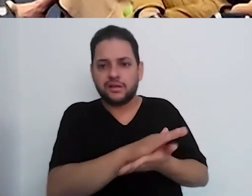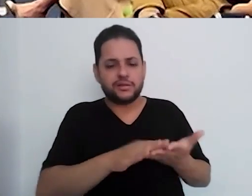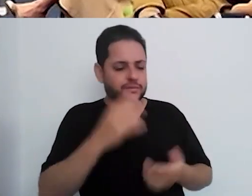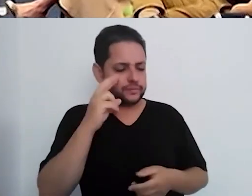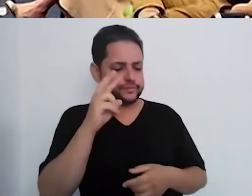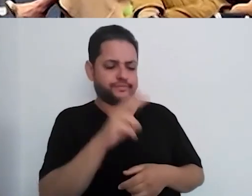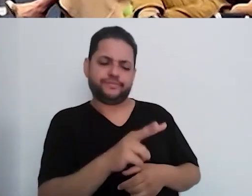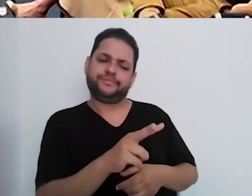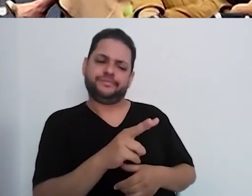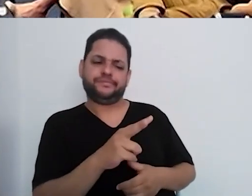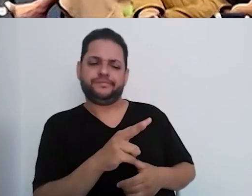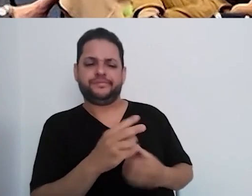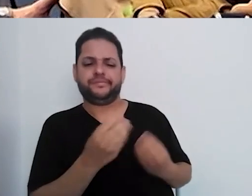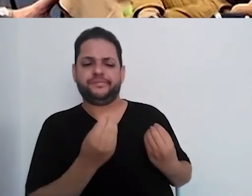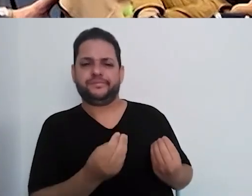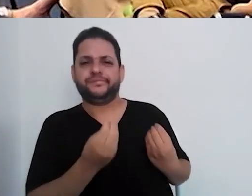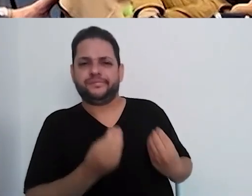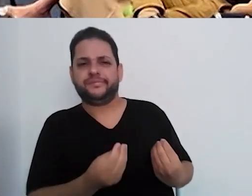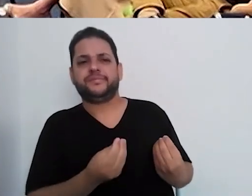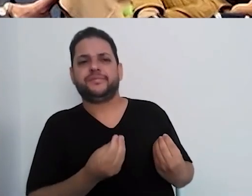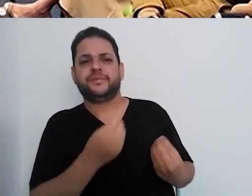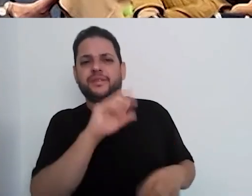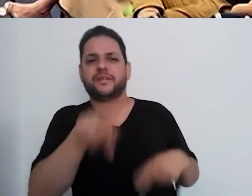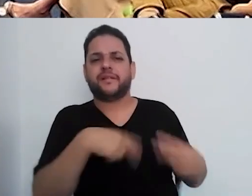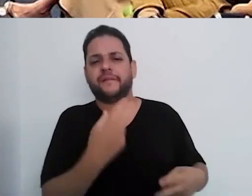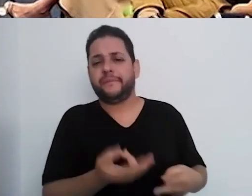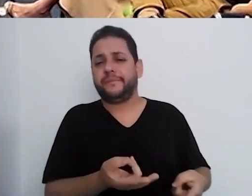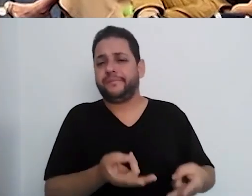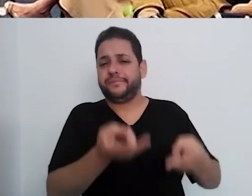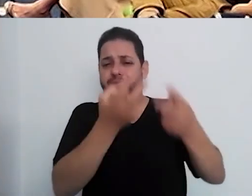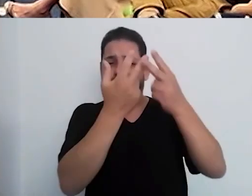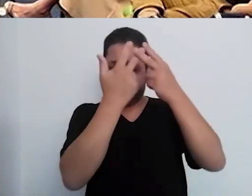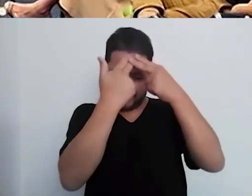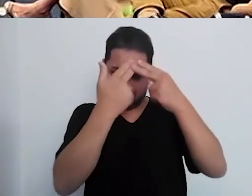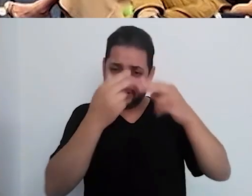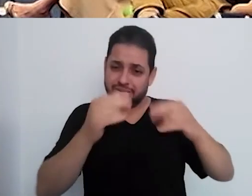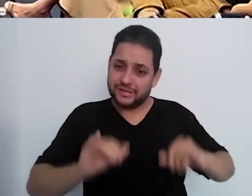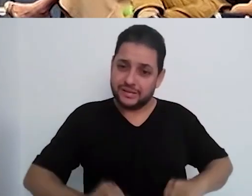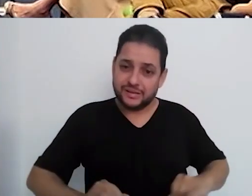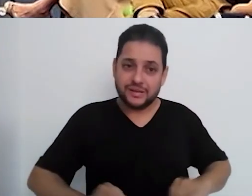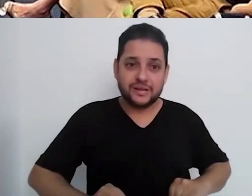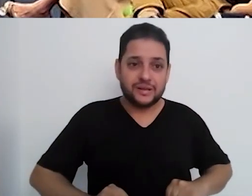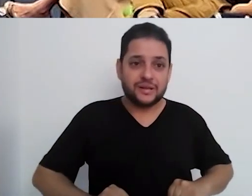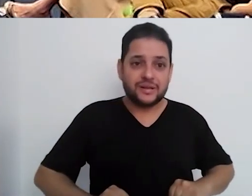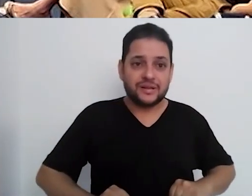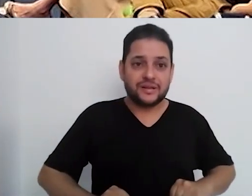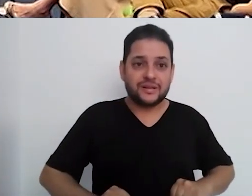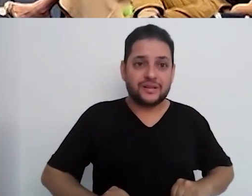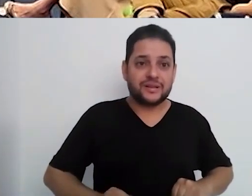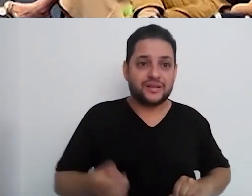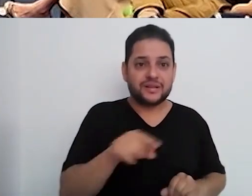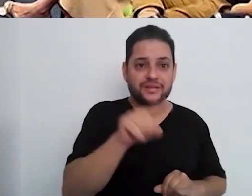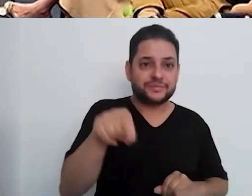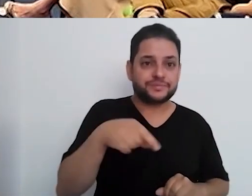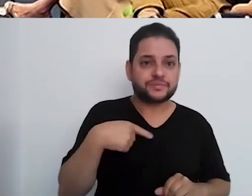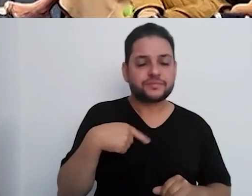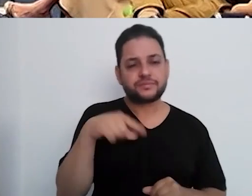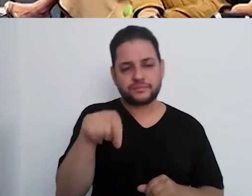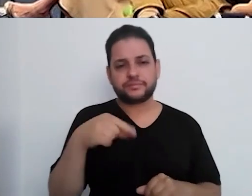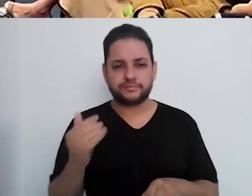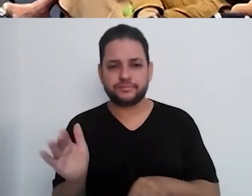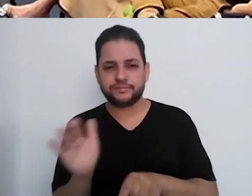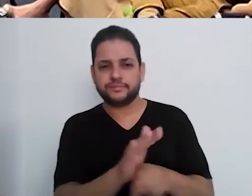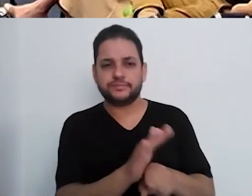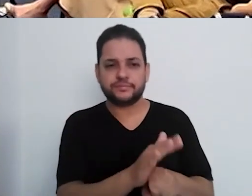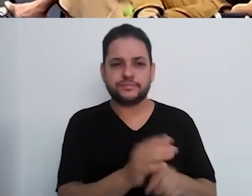então você vai, e aí é retraumatizado, enfim, vocês sabem como é que é. Eu acho que eu poderia te ajudar aqui nessa, eu entendi muito